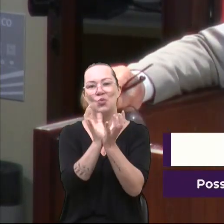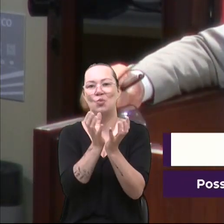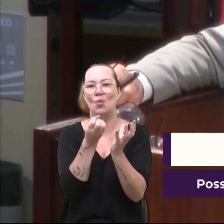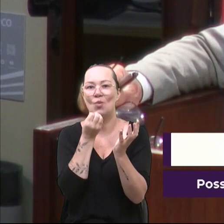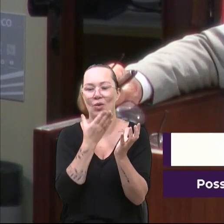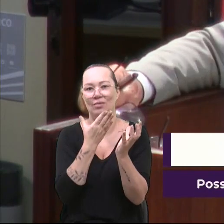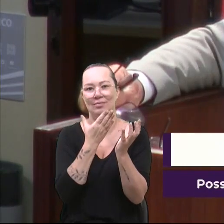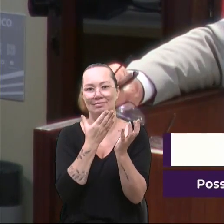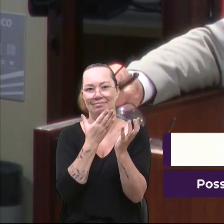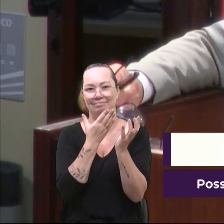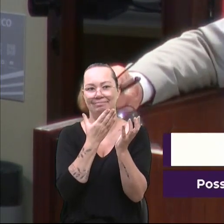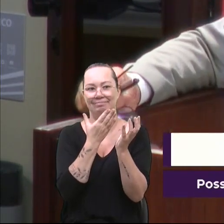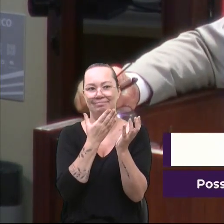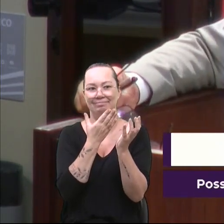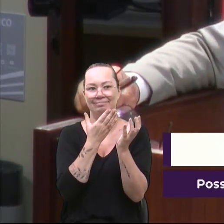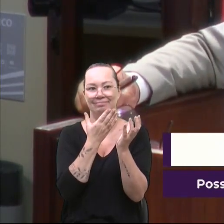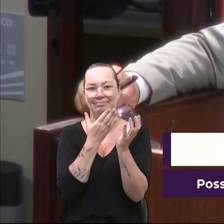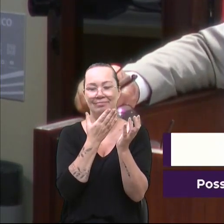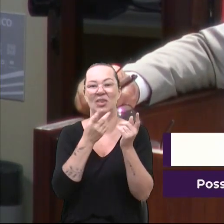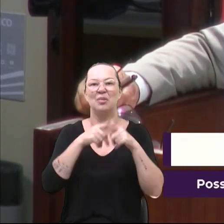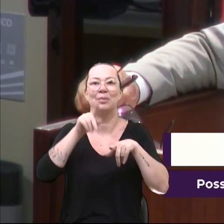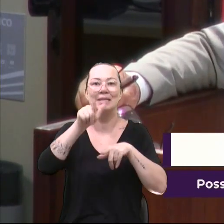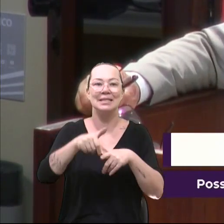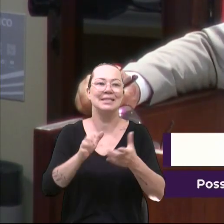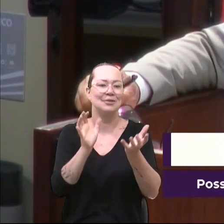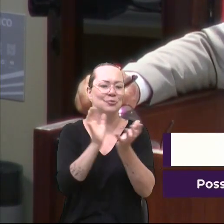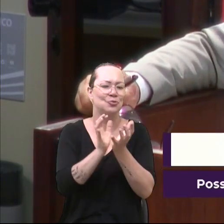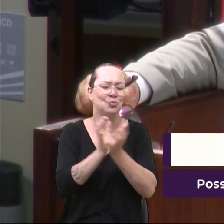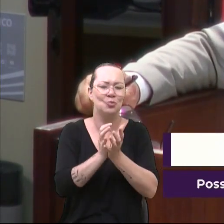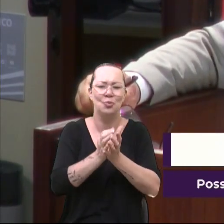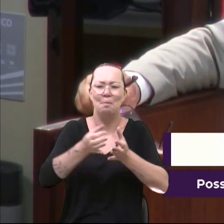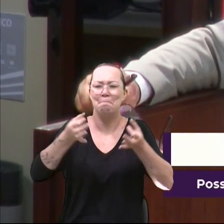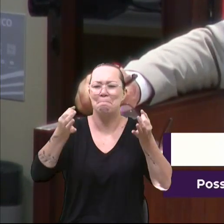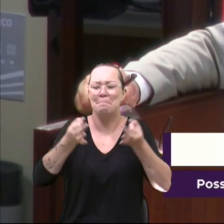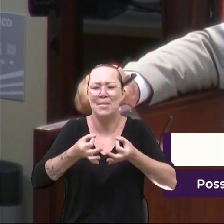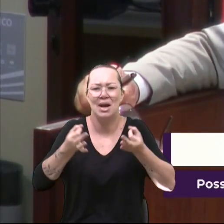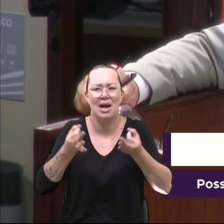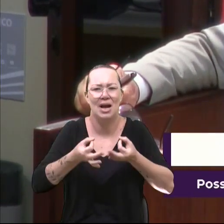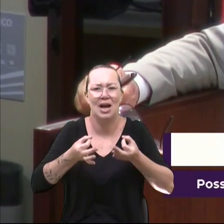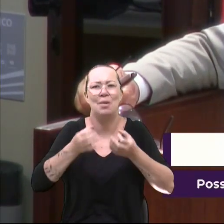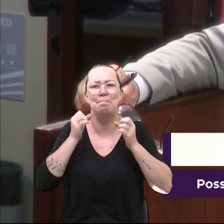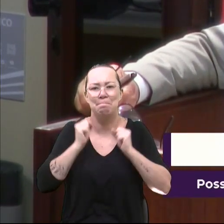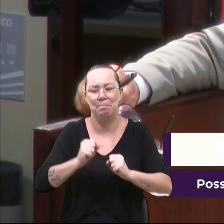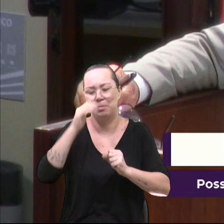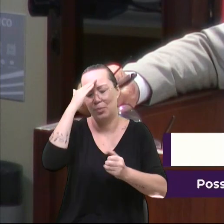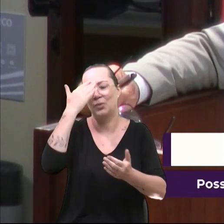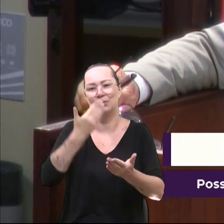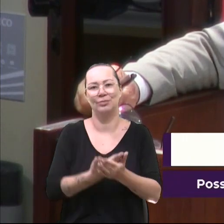Marisol é uma equipe extraordinária. Pode acreditar.